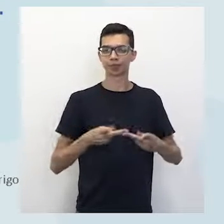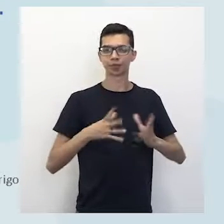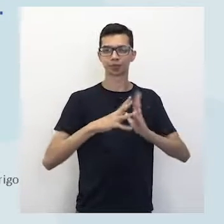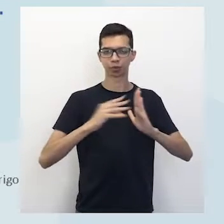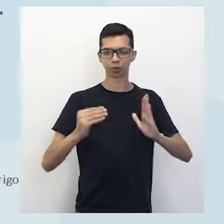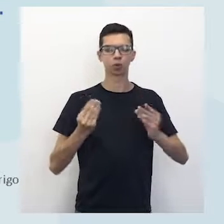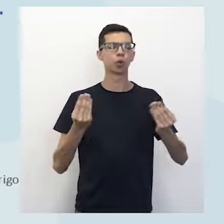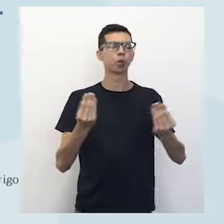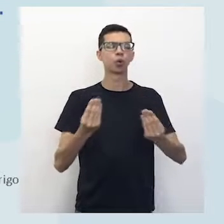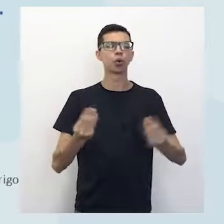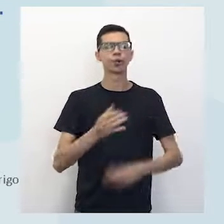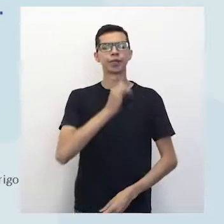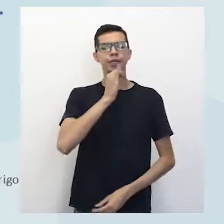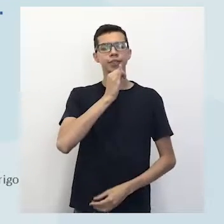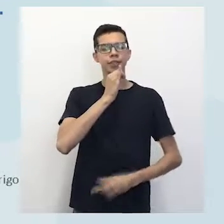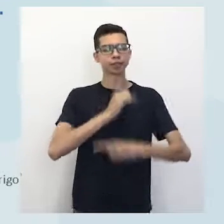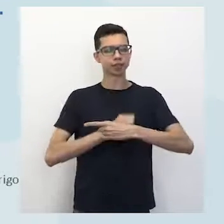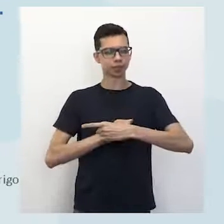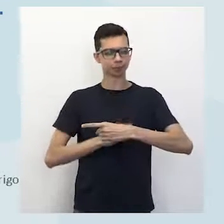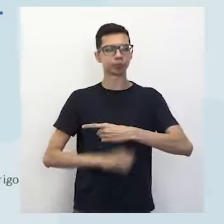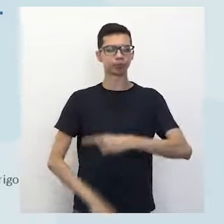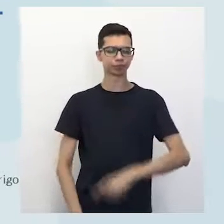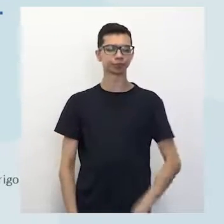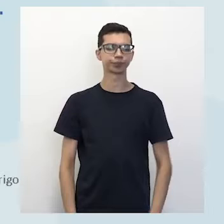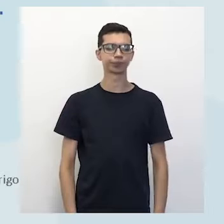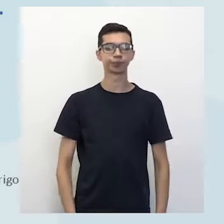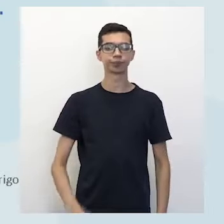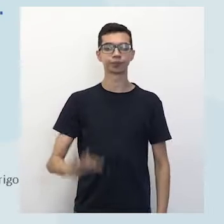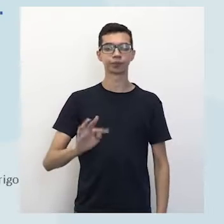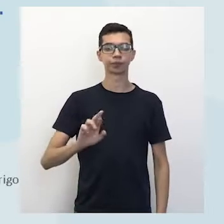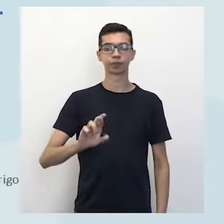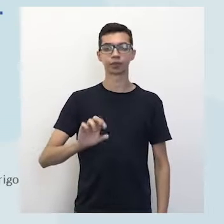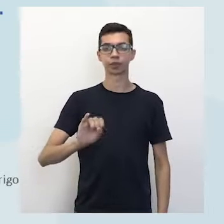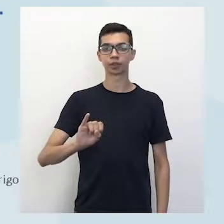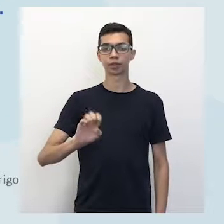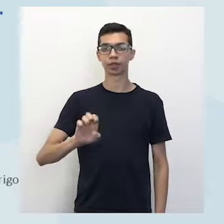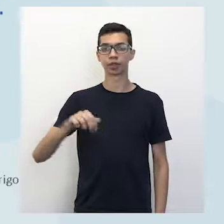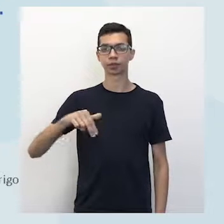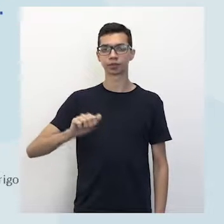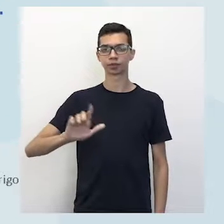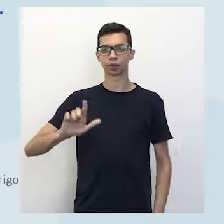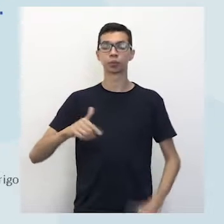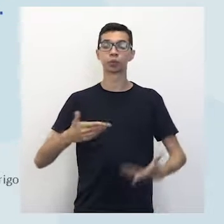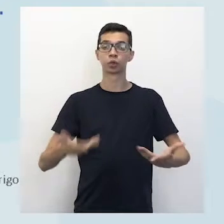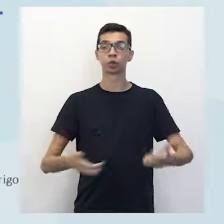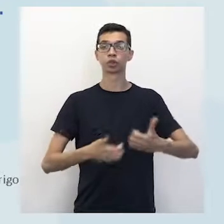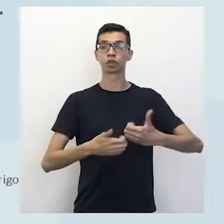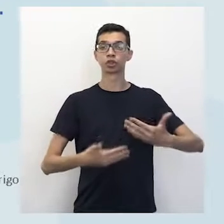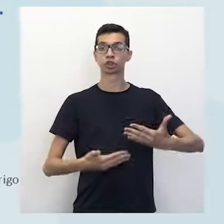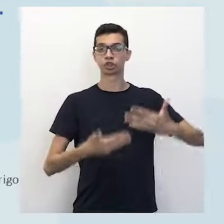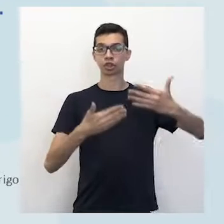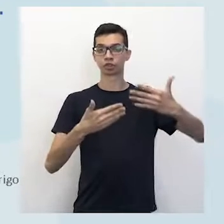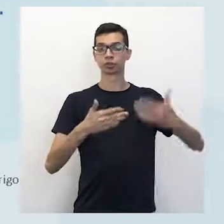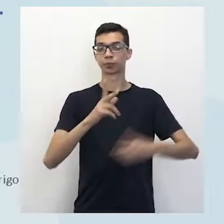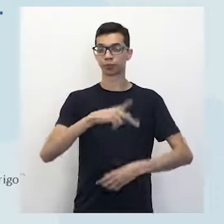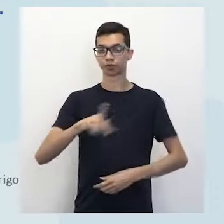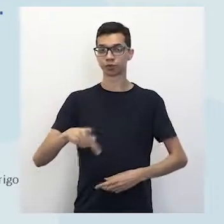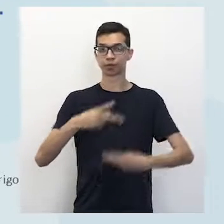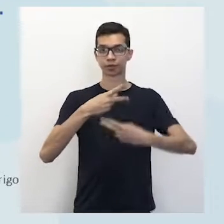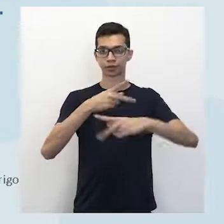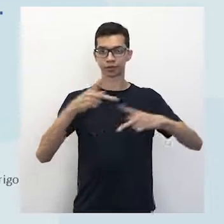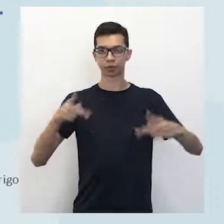funcionava esse sistema trienal, tá? Então, no chat ou com os professores de vocês, vocês